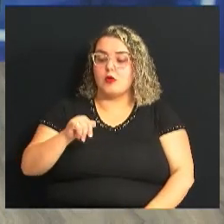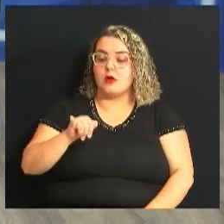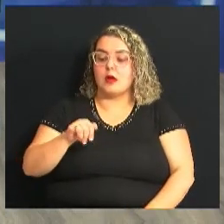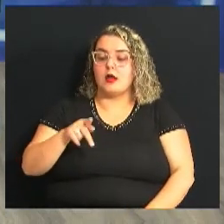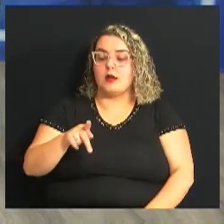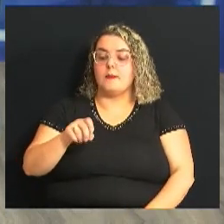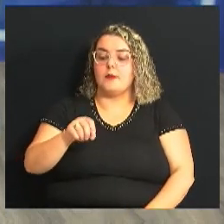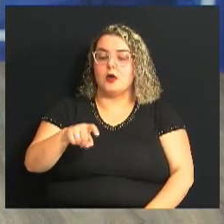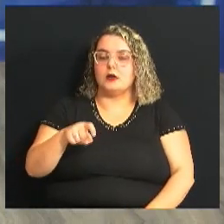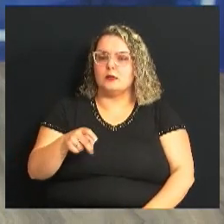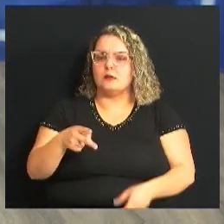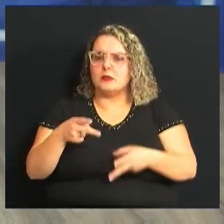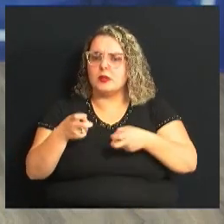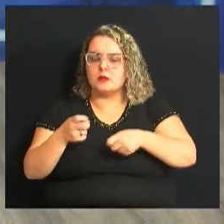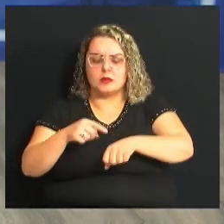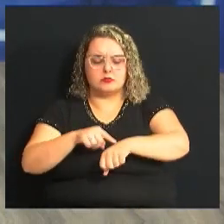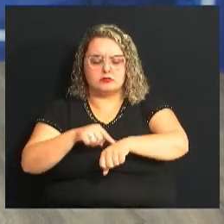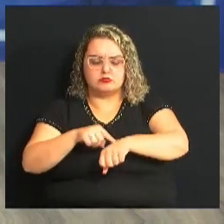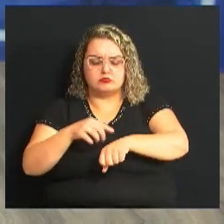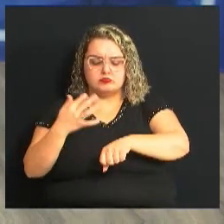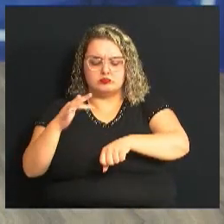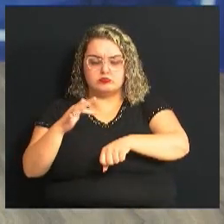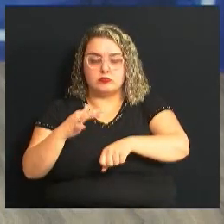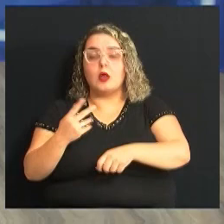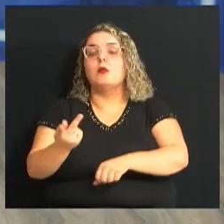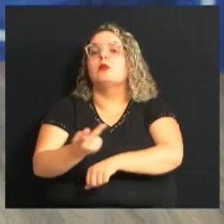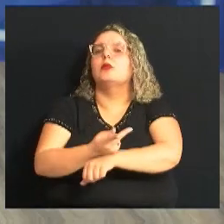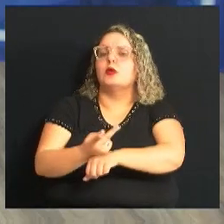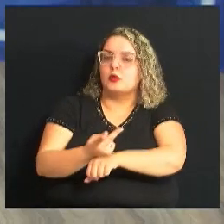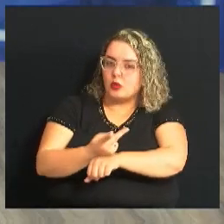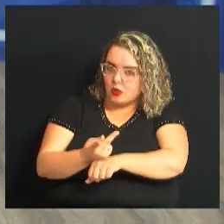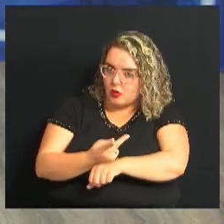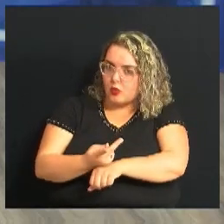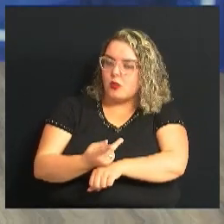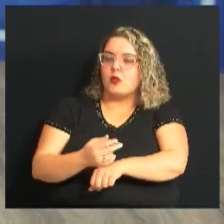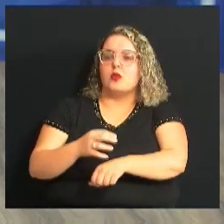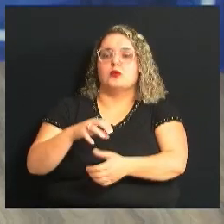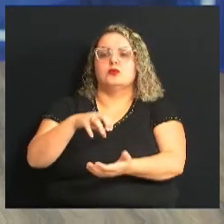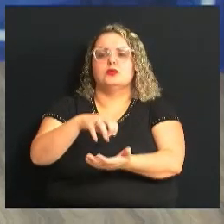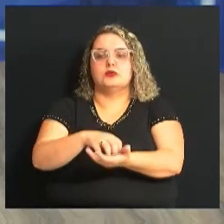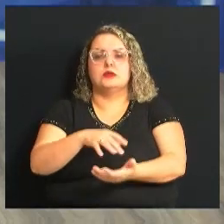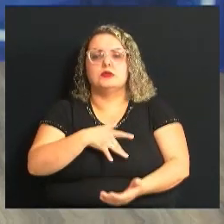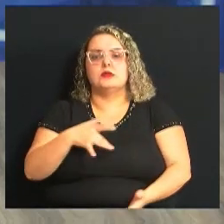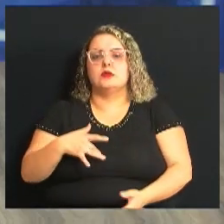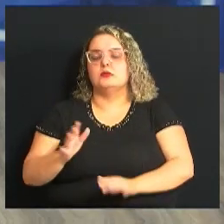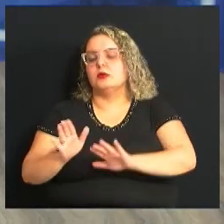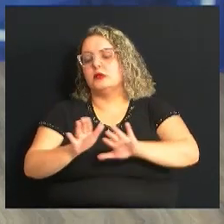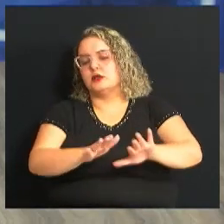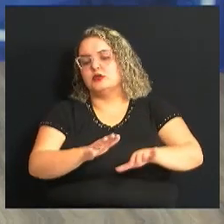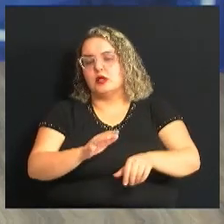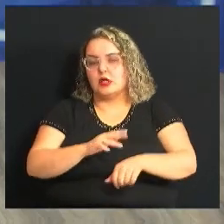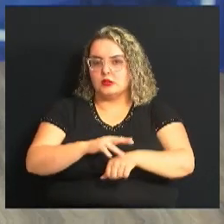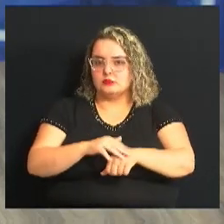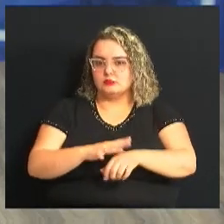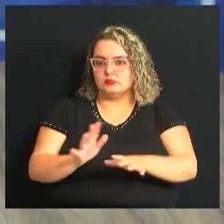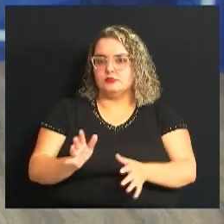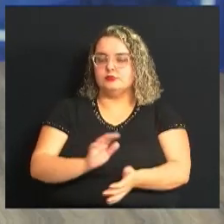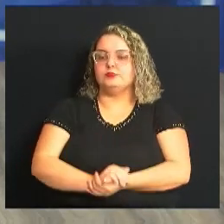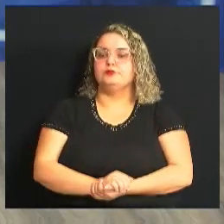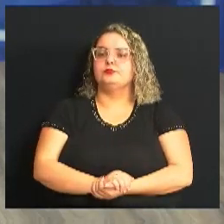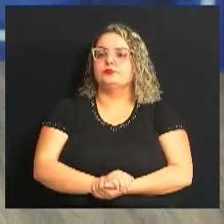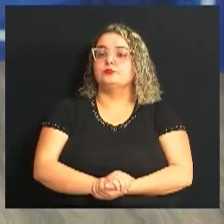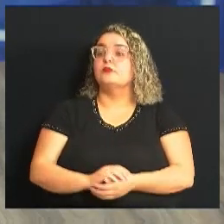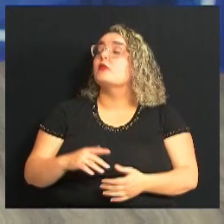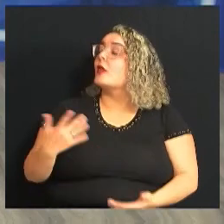alguma ferida? Procure um centro de saúde para poder descartar a doença. A gente continua falando sobre saúde, Mirna Abreu, e agora uma